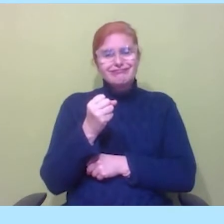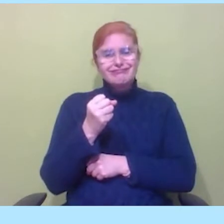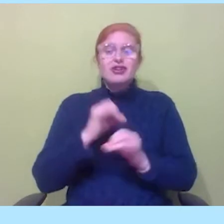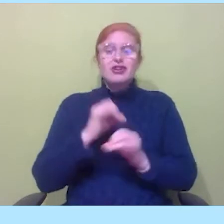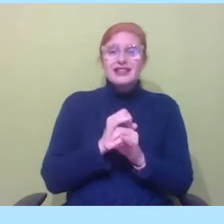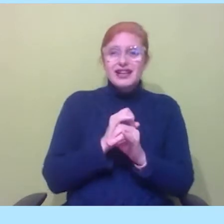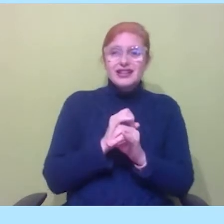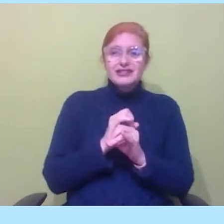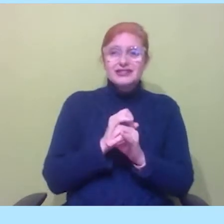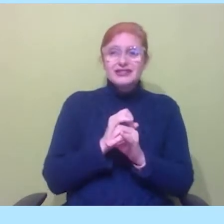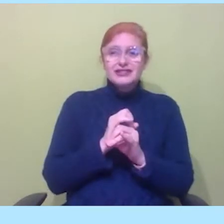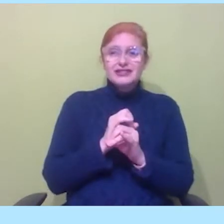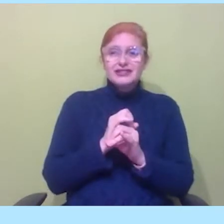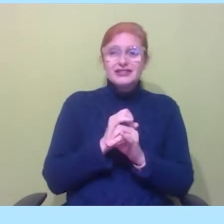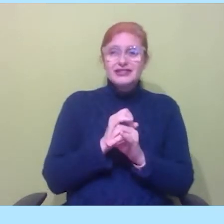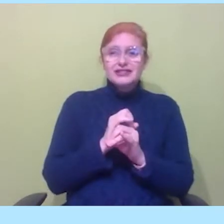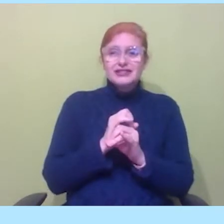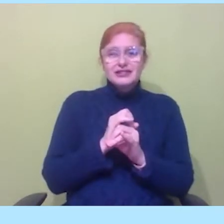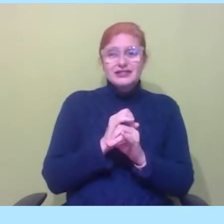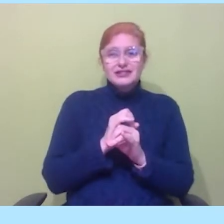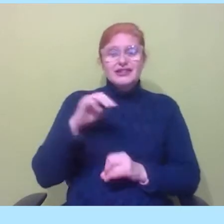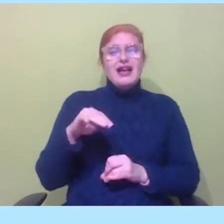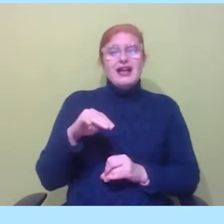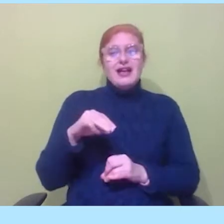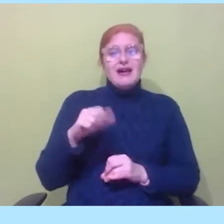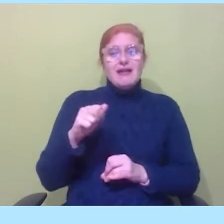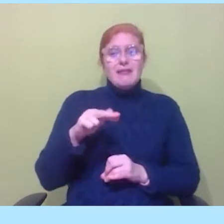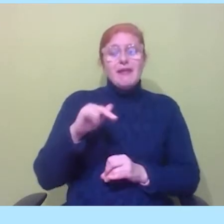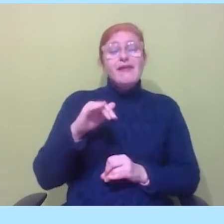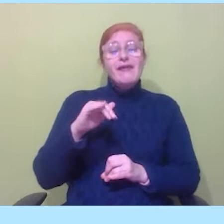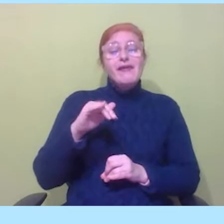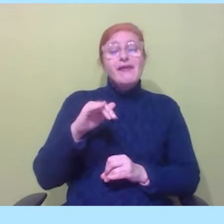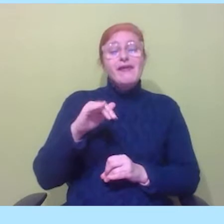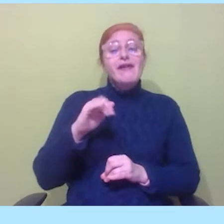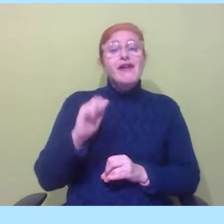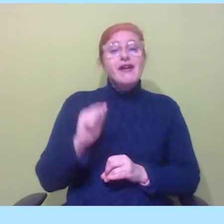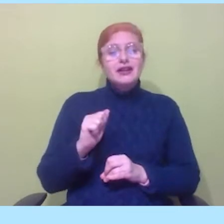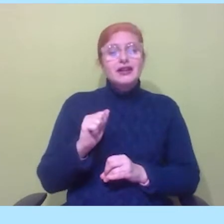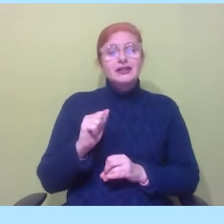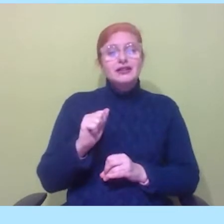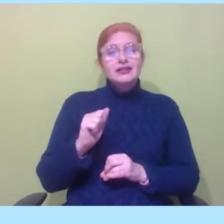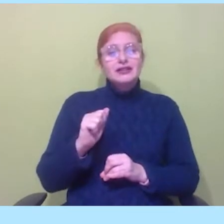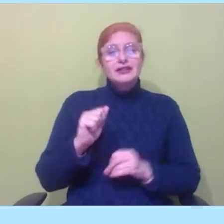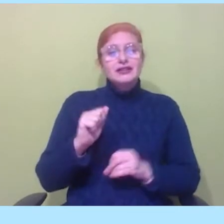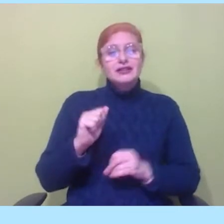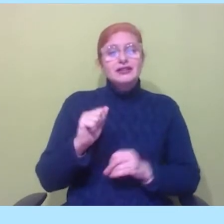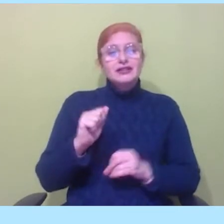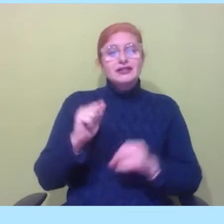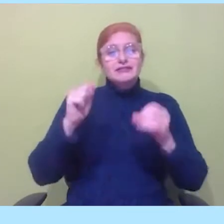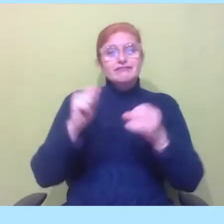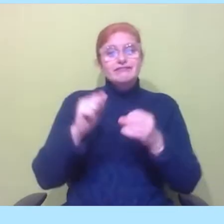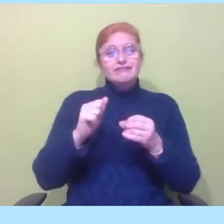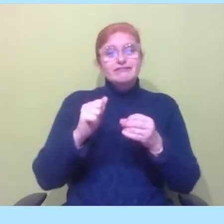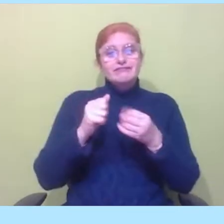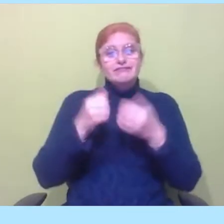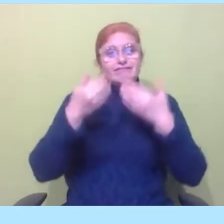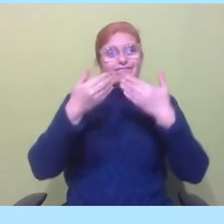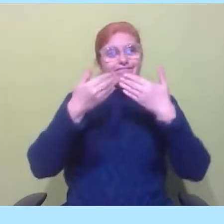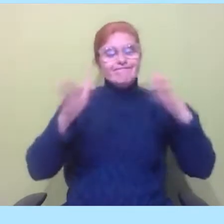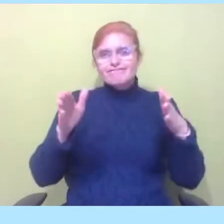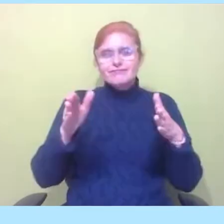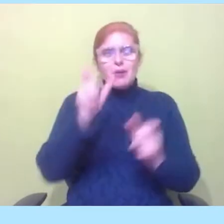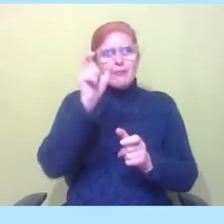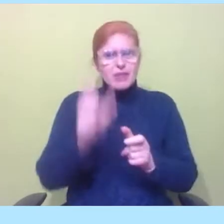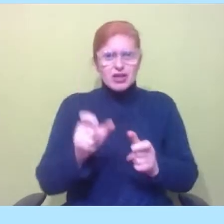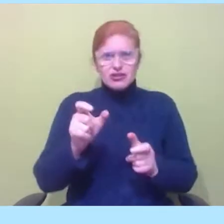ficou exposta e a pessoa que cometeu o crime até hoje está em segurança, né? Essa